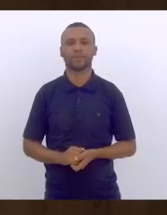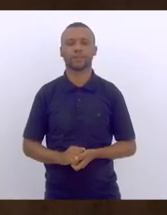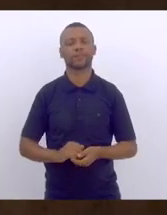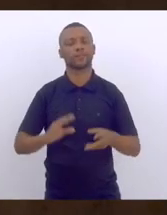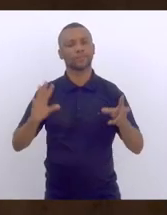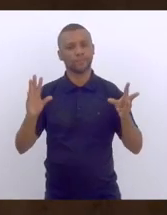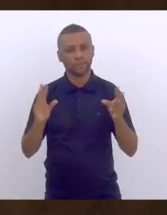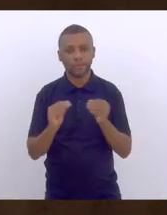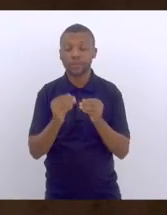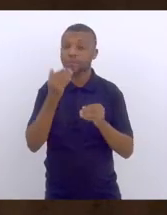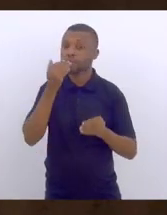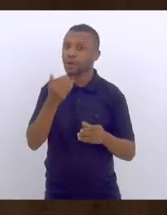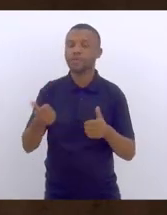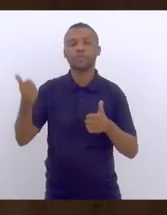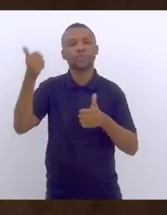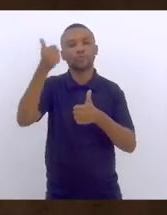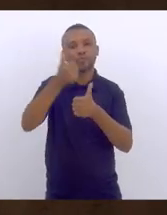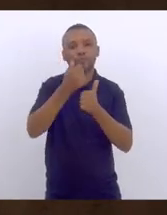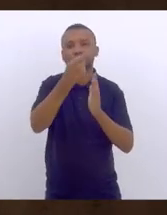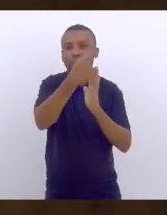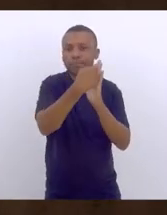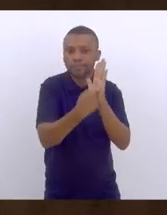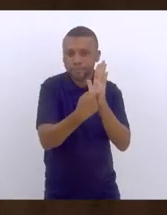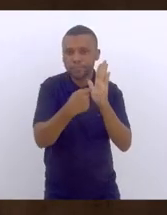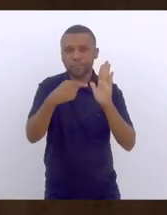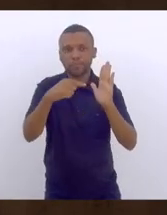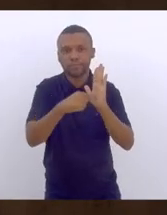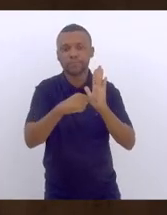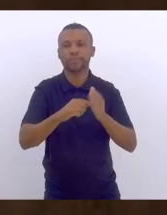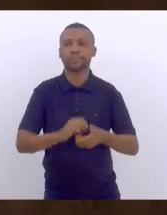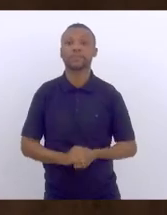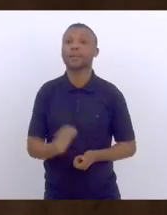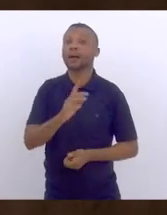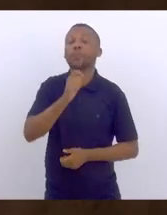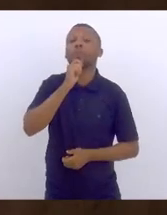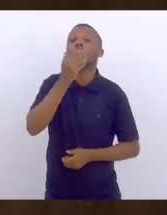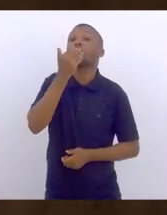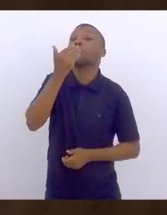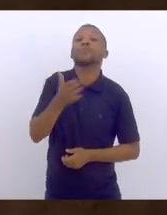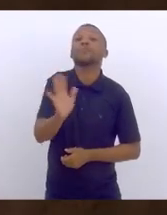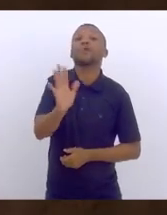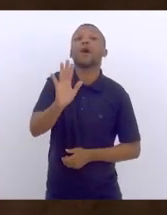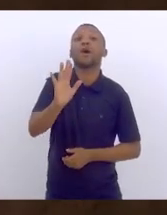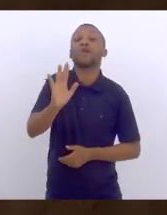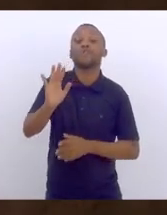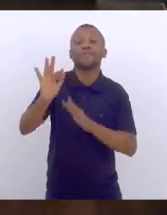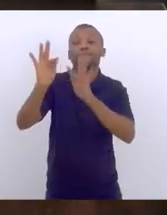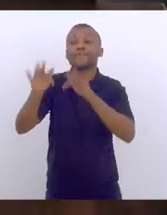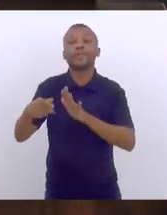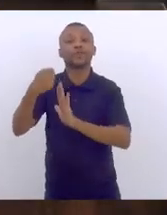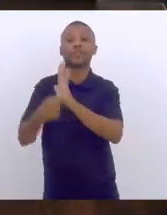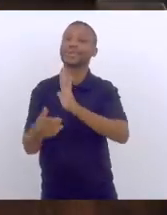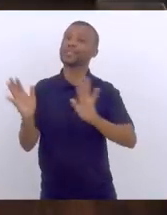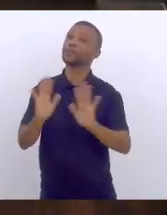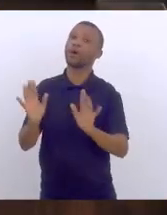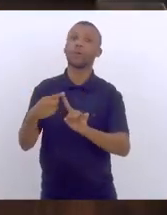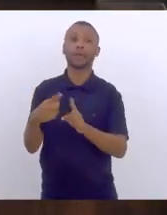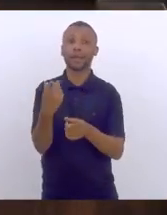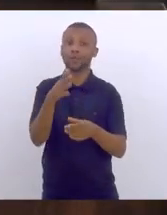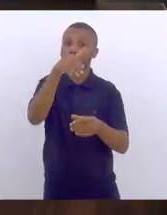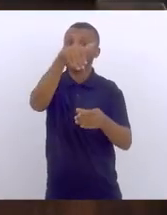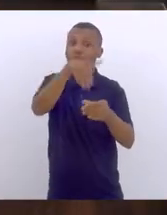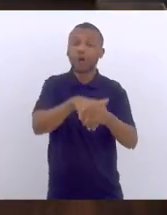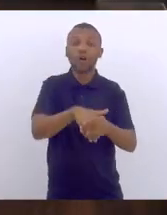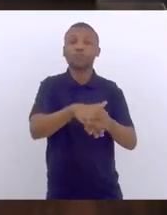Concluindo por substitutivo e pedindo a você. Não, sem pedido. Só em forma final de redação. Que aí eu não voto mais